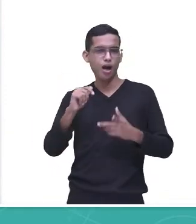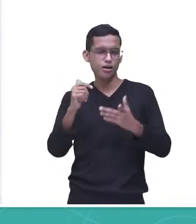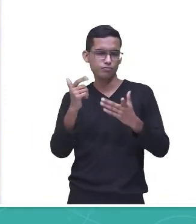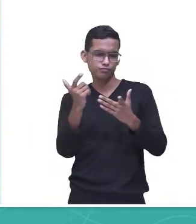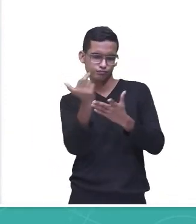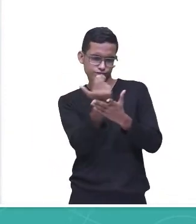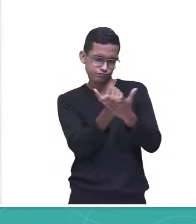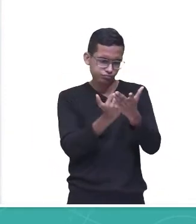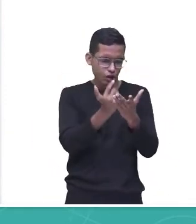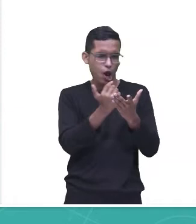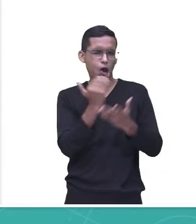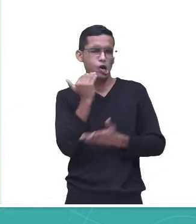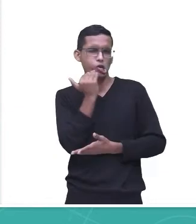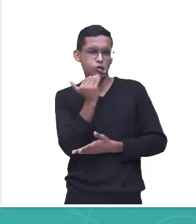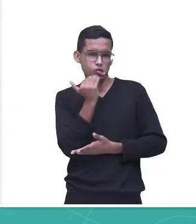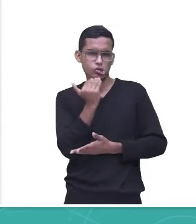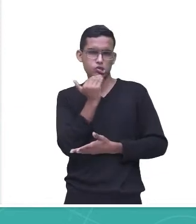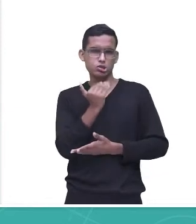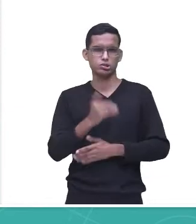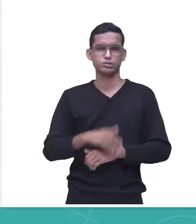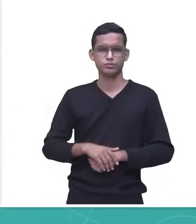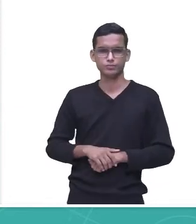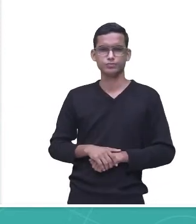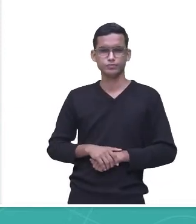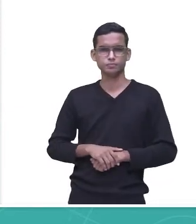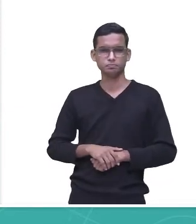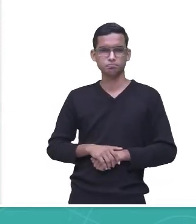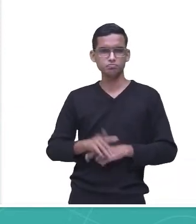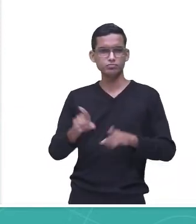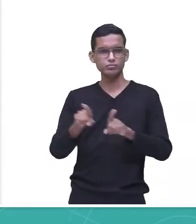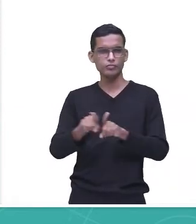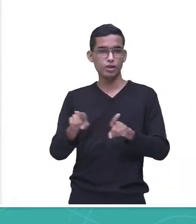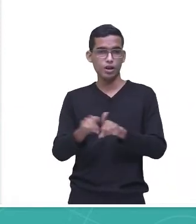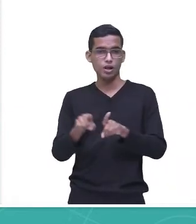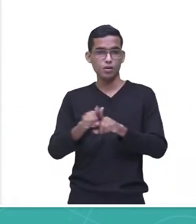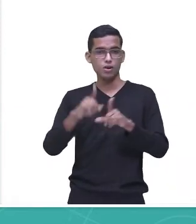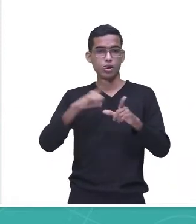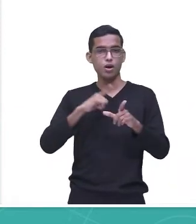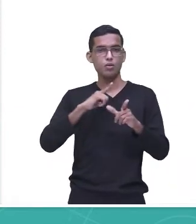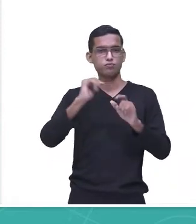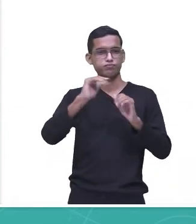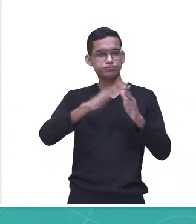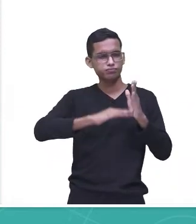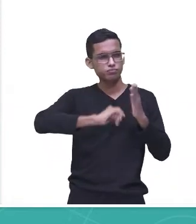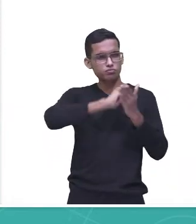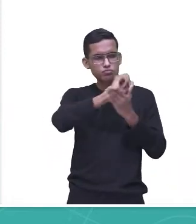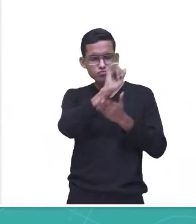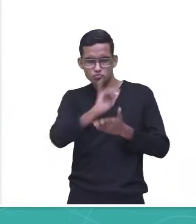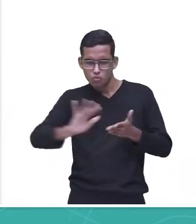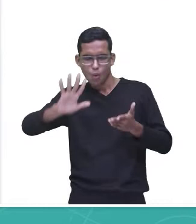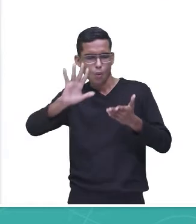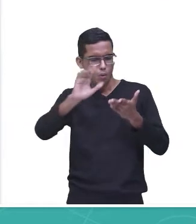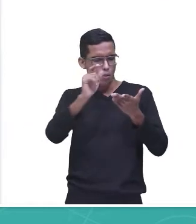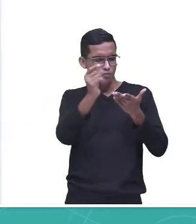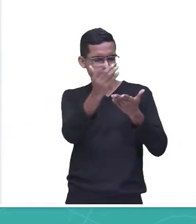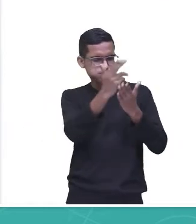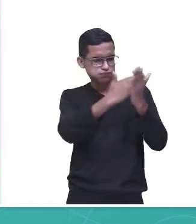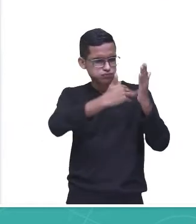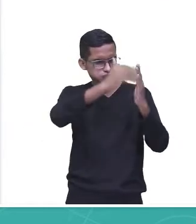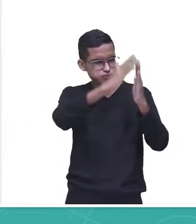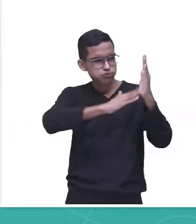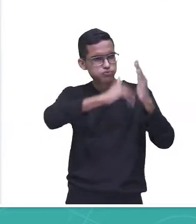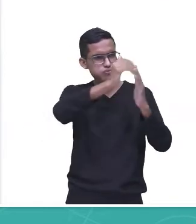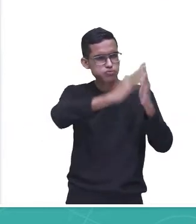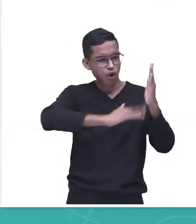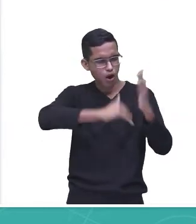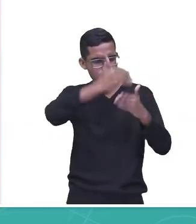E normalmente representadas por figuras entalhadas nas paredes das igrejas. Alguns relevos também enfeitavam